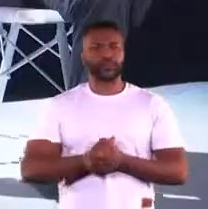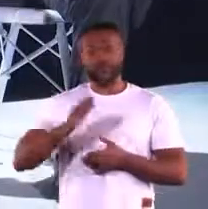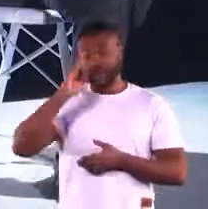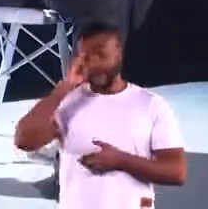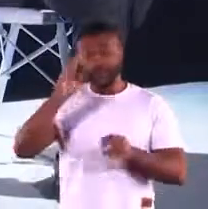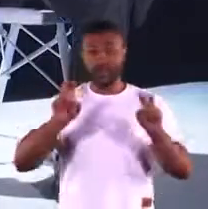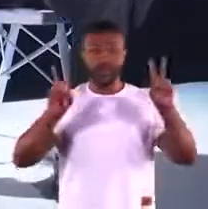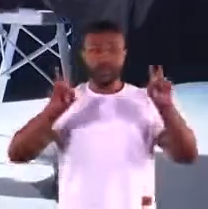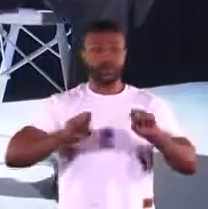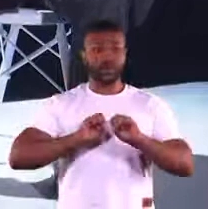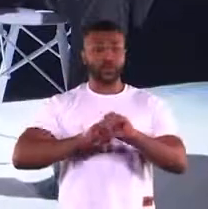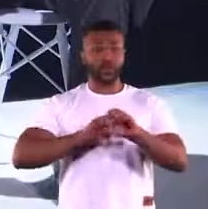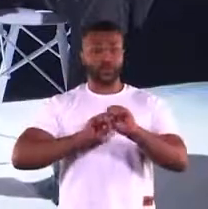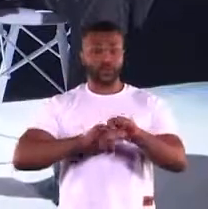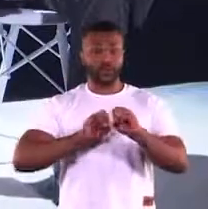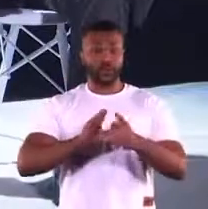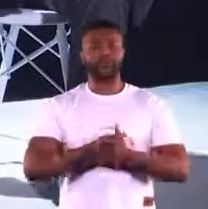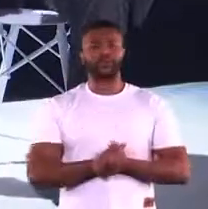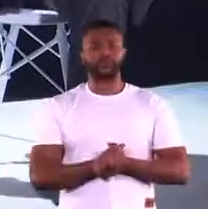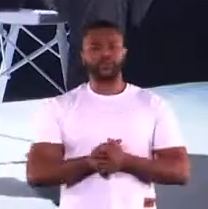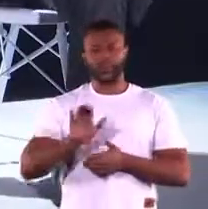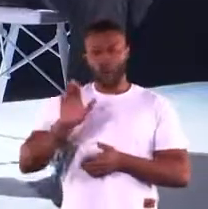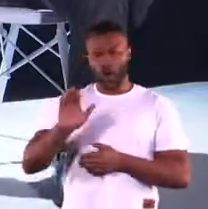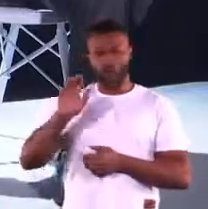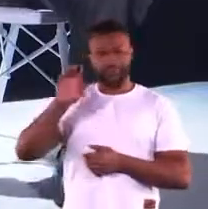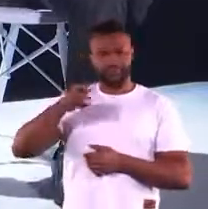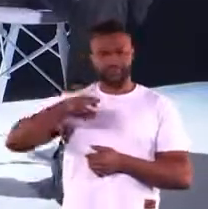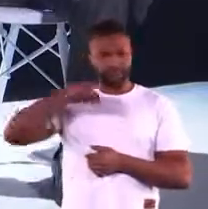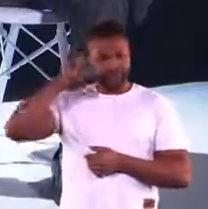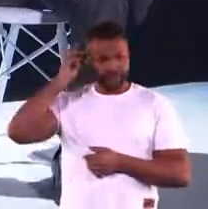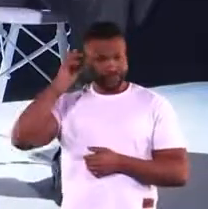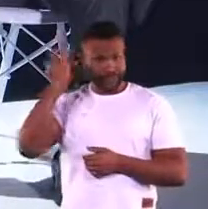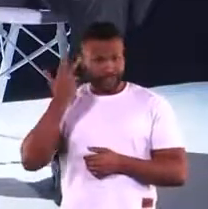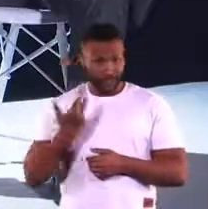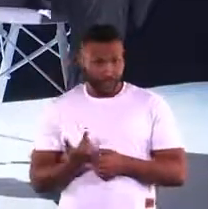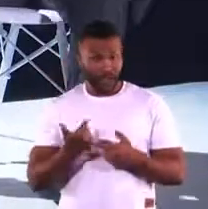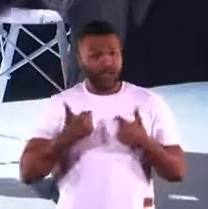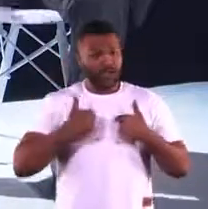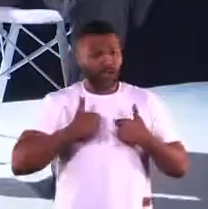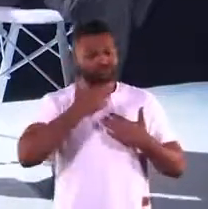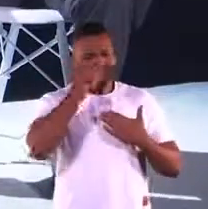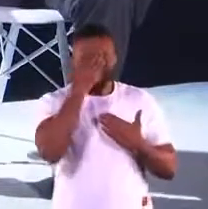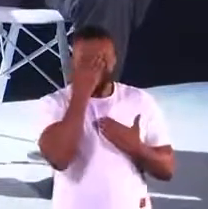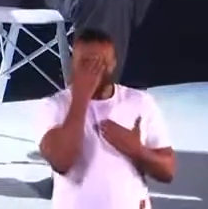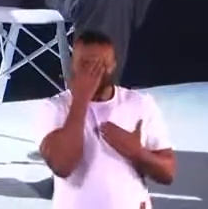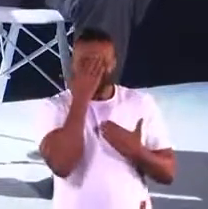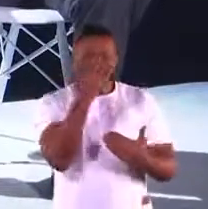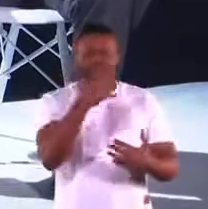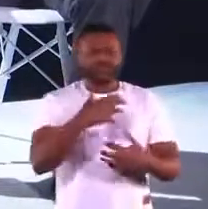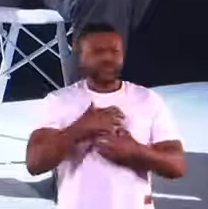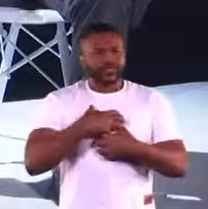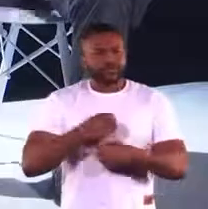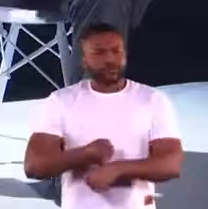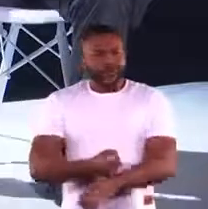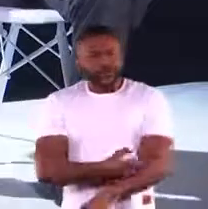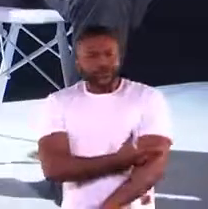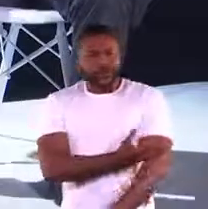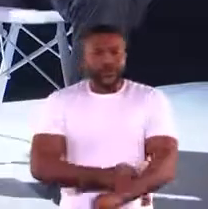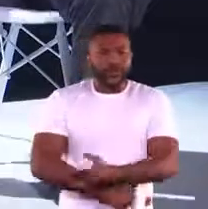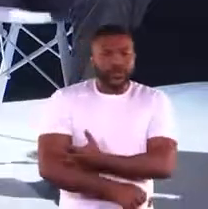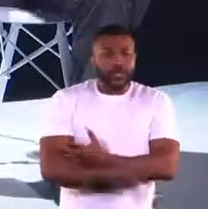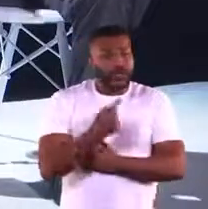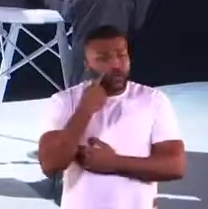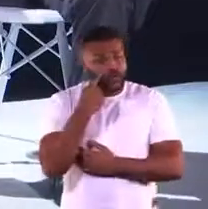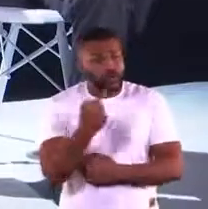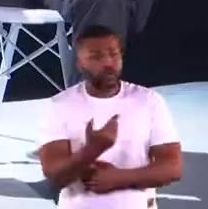principalmente em relação à educação. Thelminha, eu na verdade é que fico gratificado e fico emocionado de ver